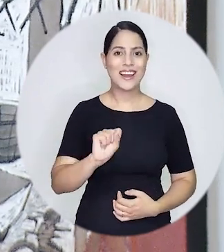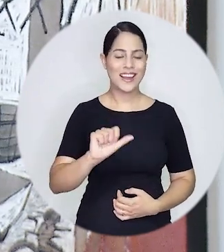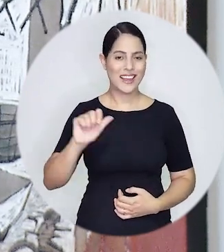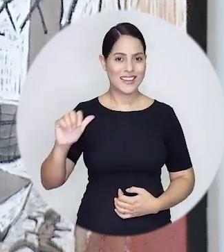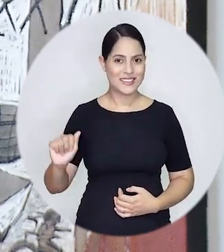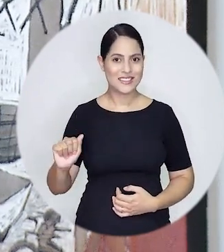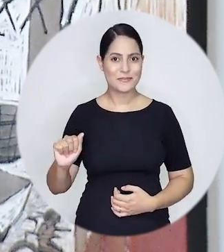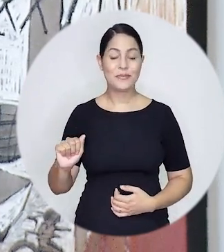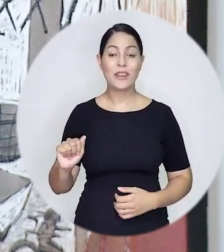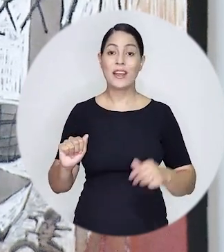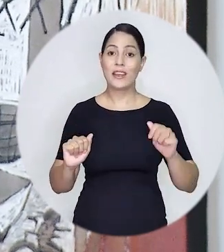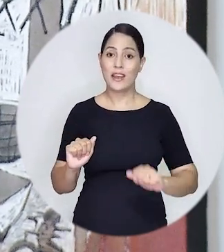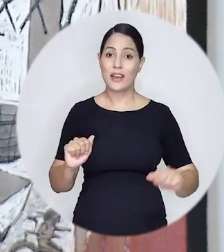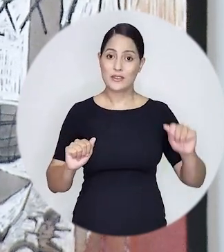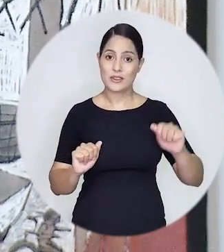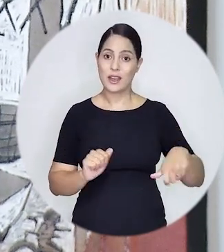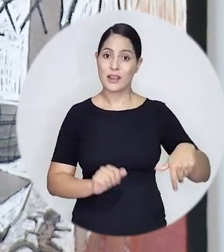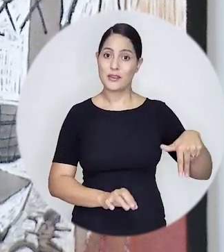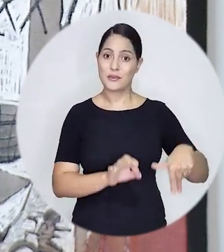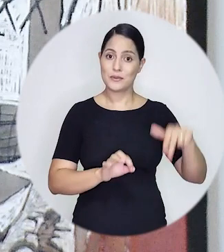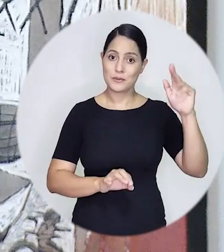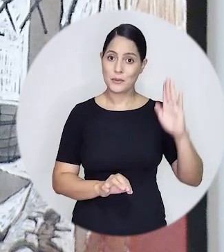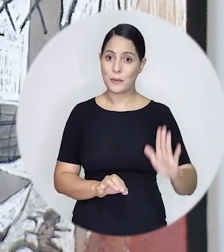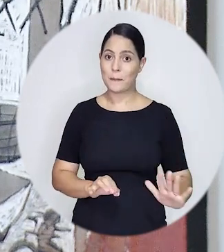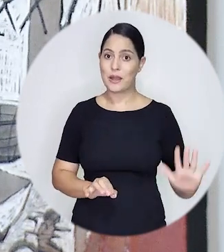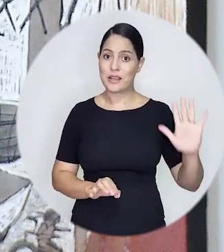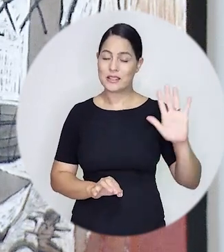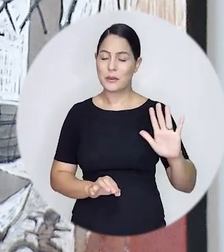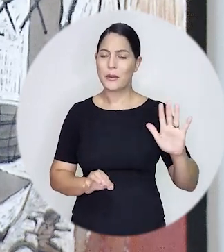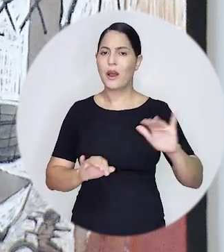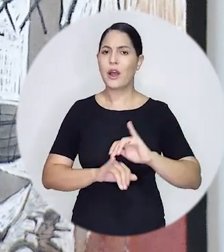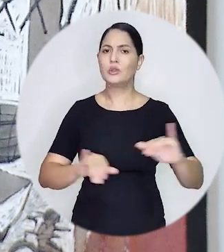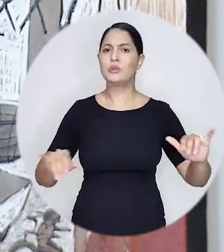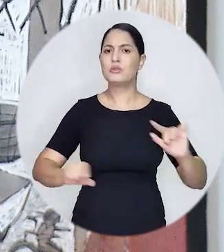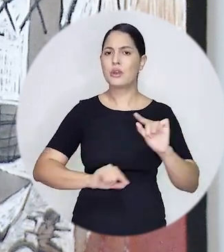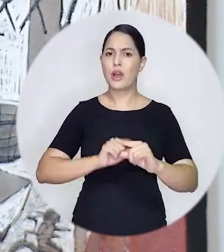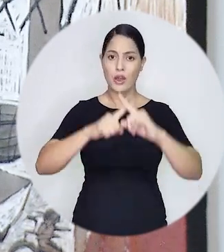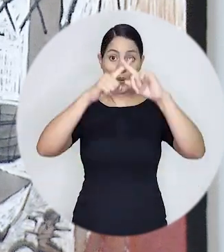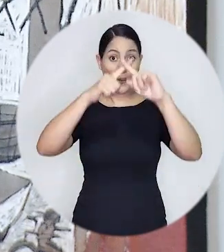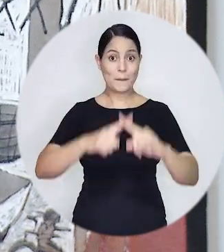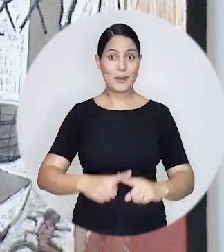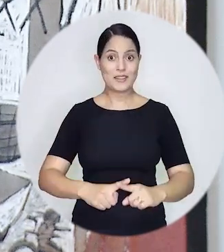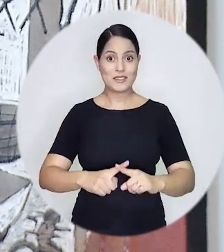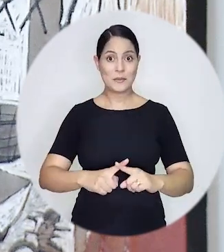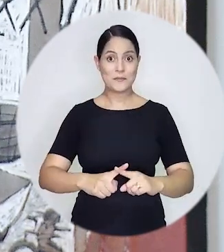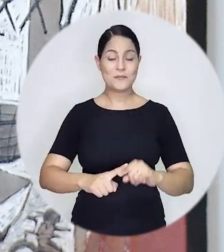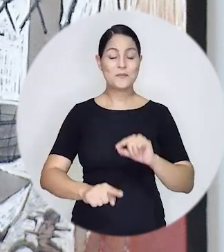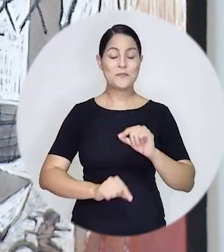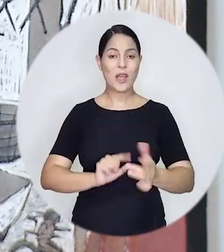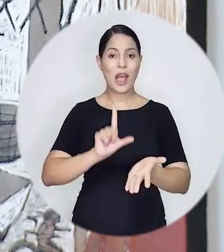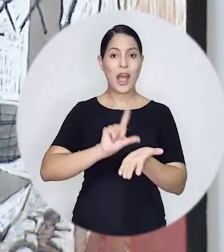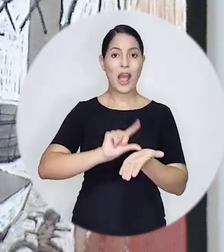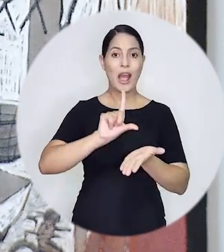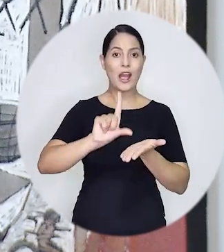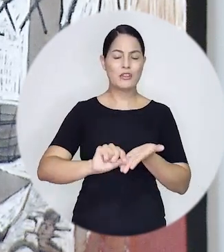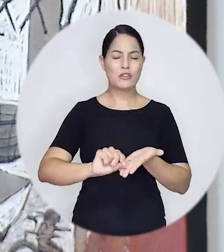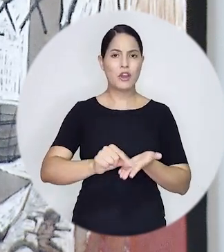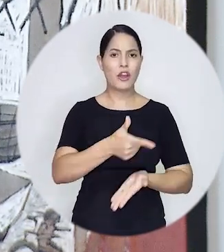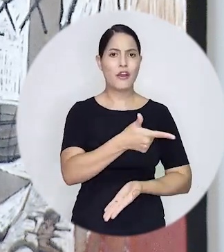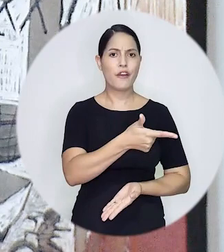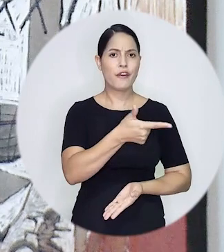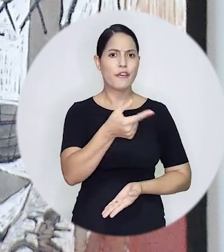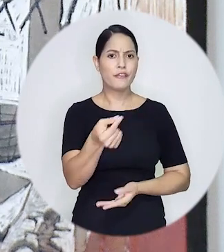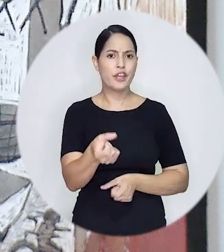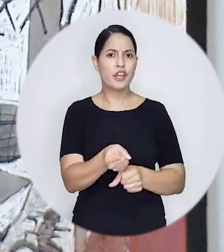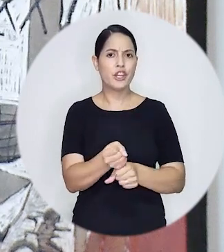Escola Superior de Advocacia Nacional e a Associação dos Magistrados Brasileiros lançaram o concurso nacional de artigos com o